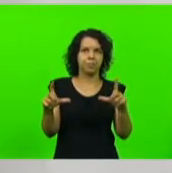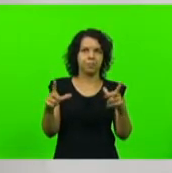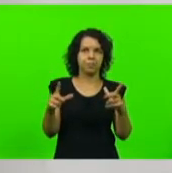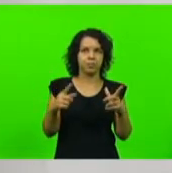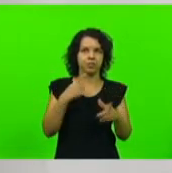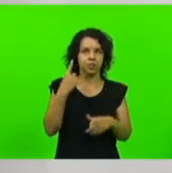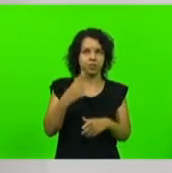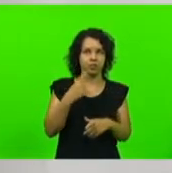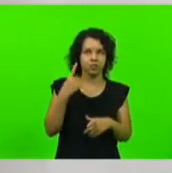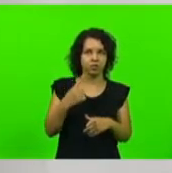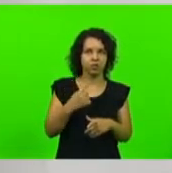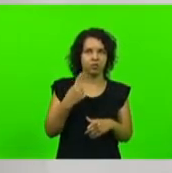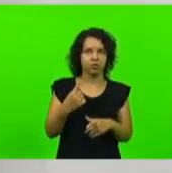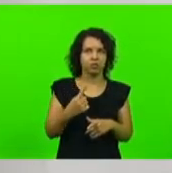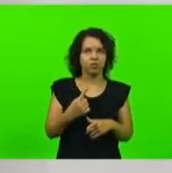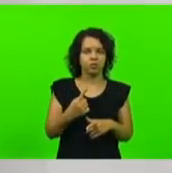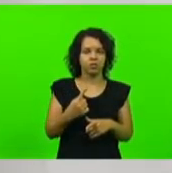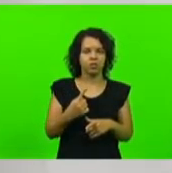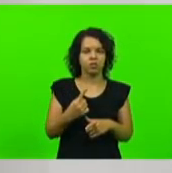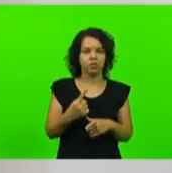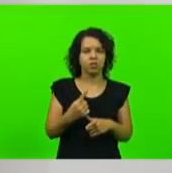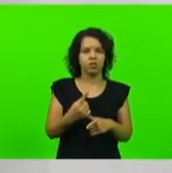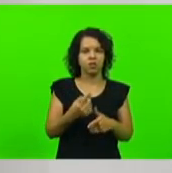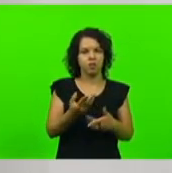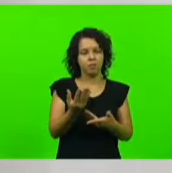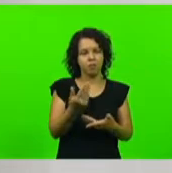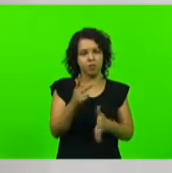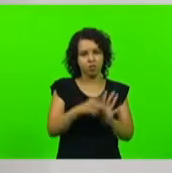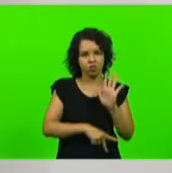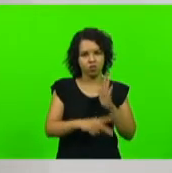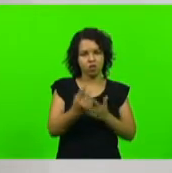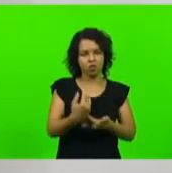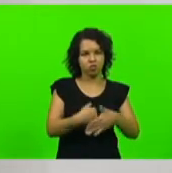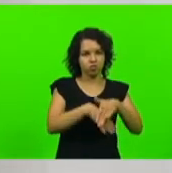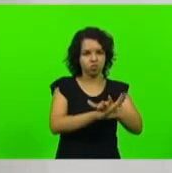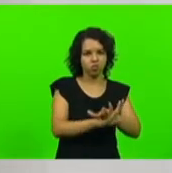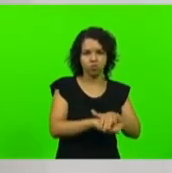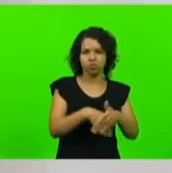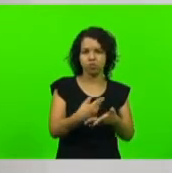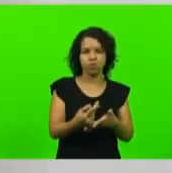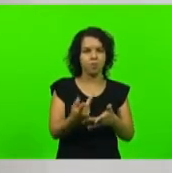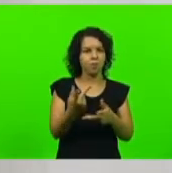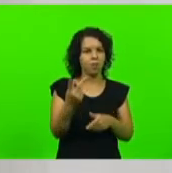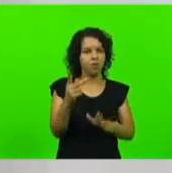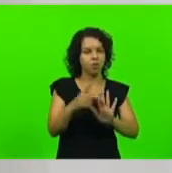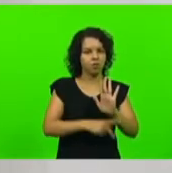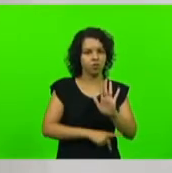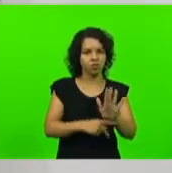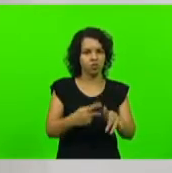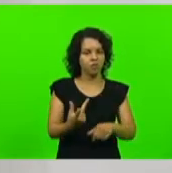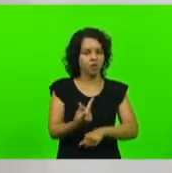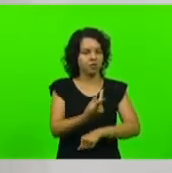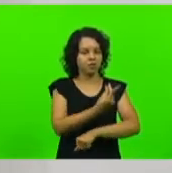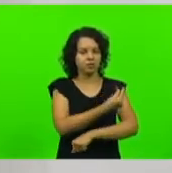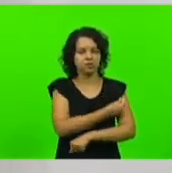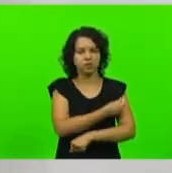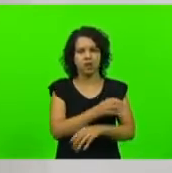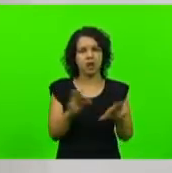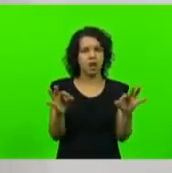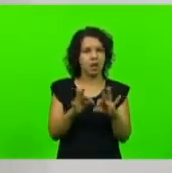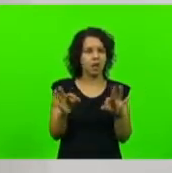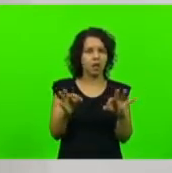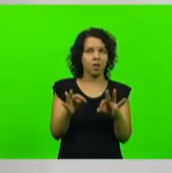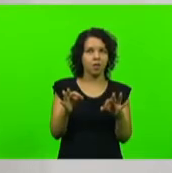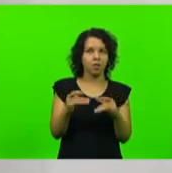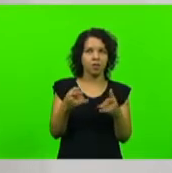pelo não desarquivamento daquele projeto de vacinas que não tinha nada a ver com passaporte e colocaram aos deputados